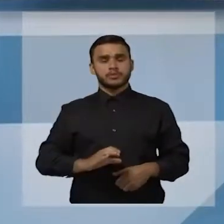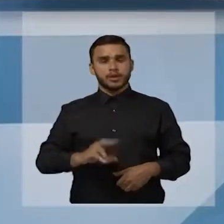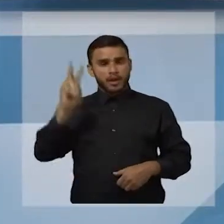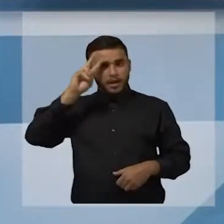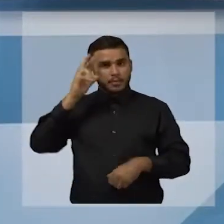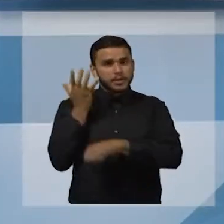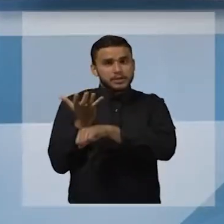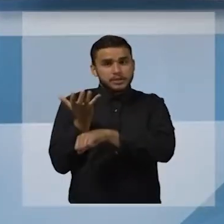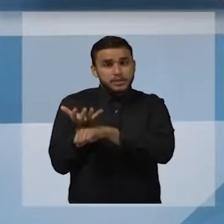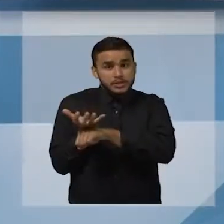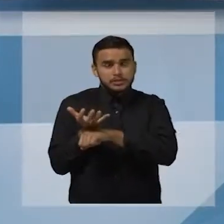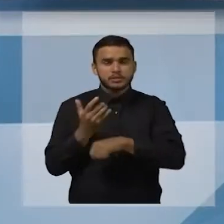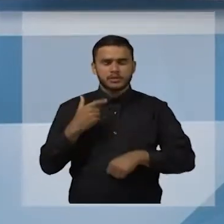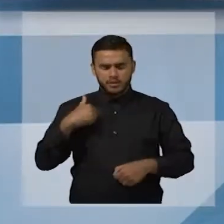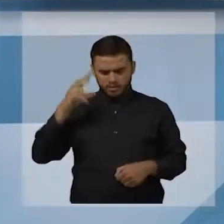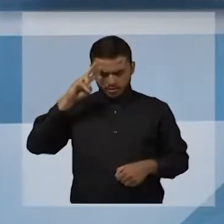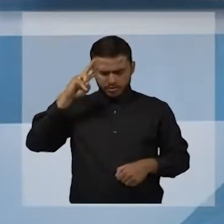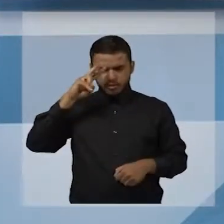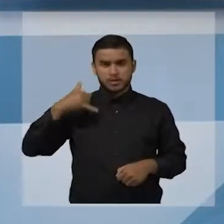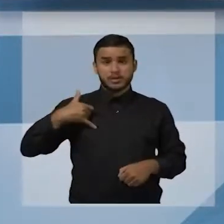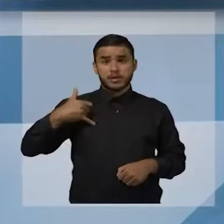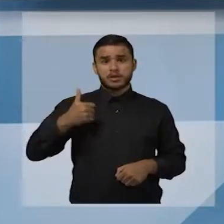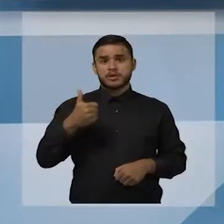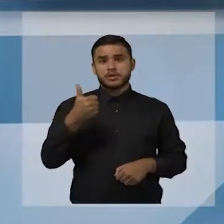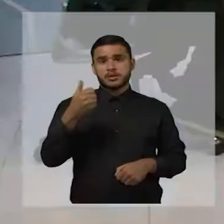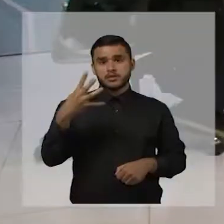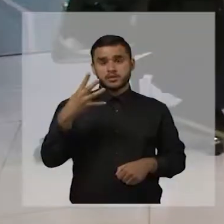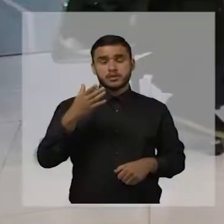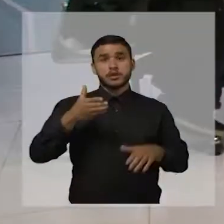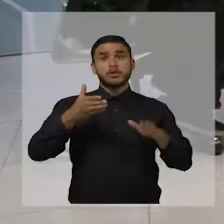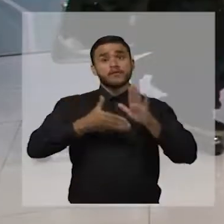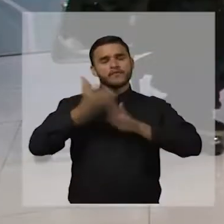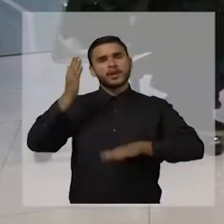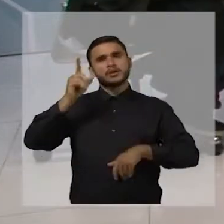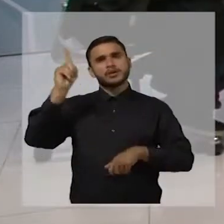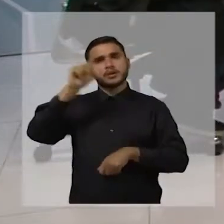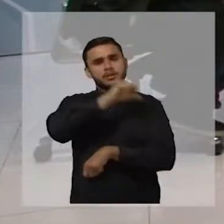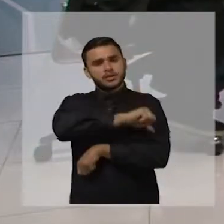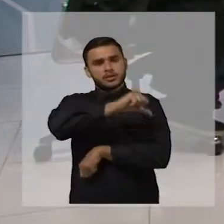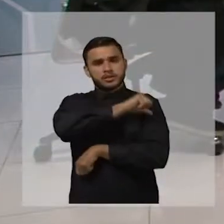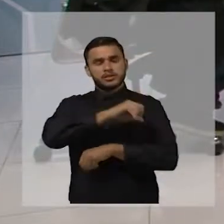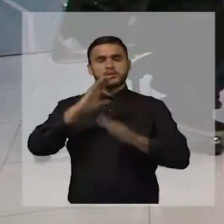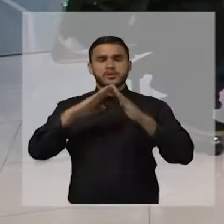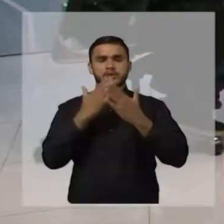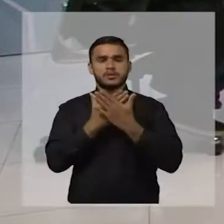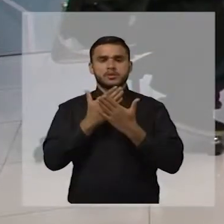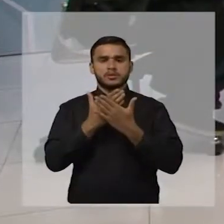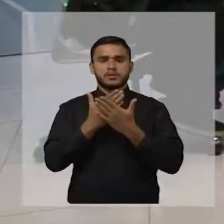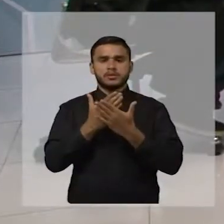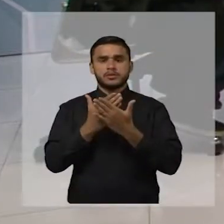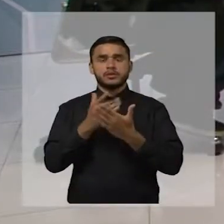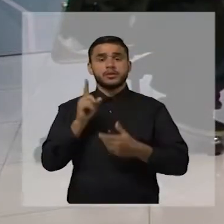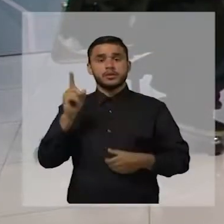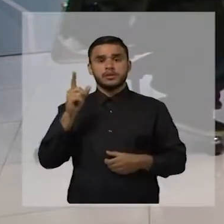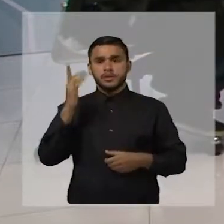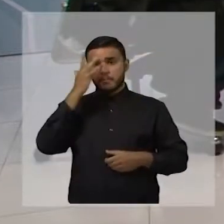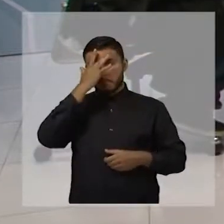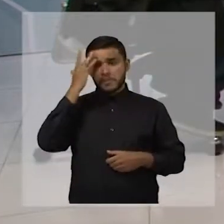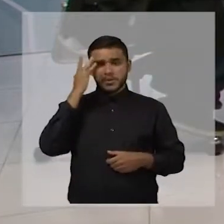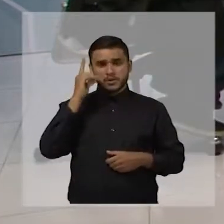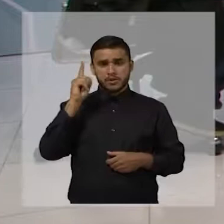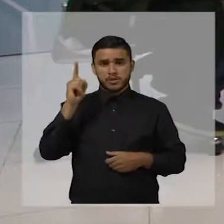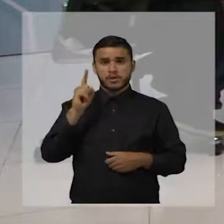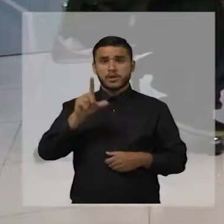lembro que eu fui com 14 anos para o Rio de Janeiro, estudei num colégio de um trilionário mineiro,